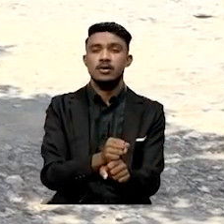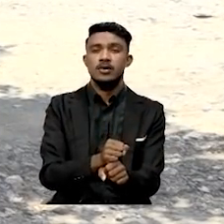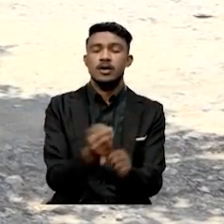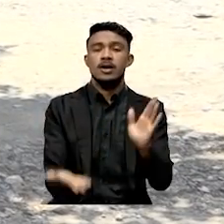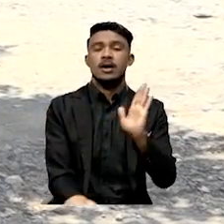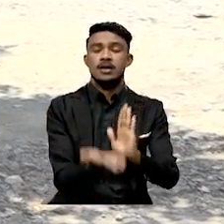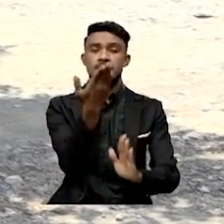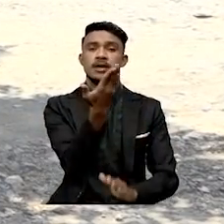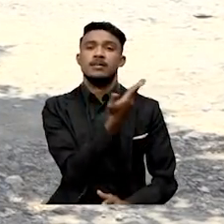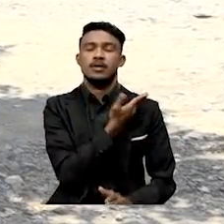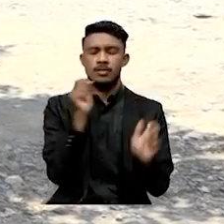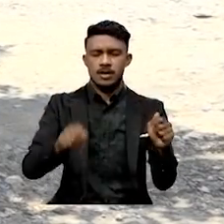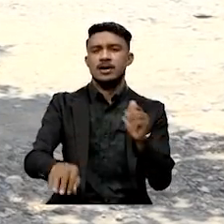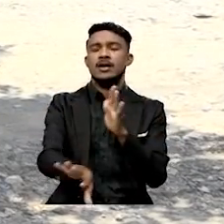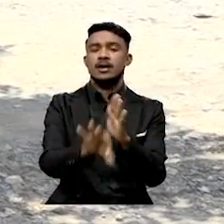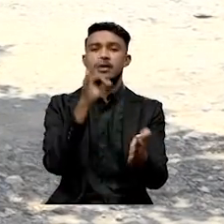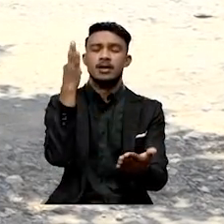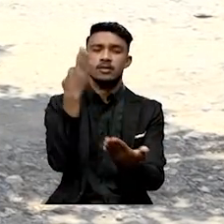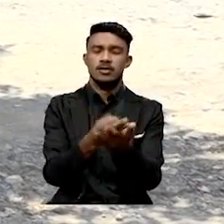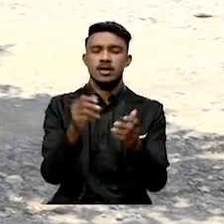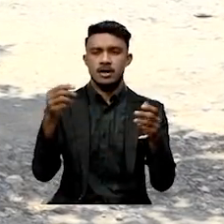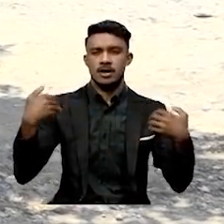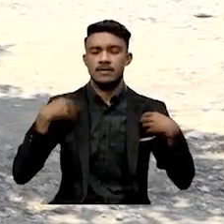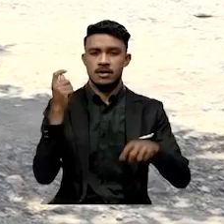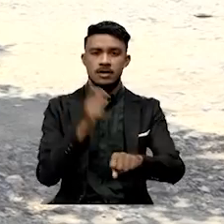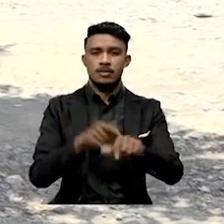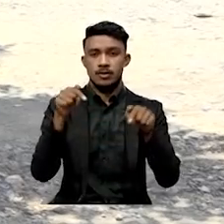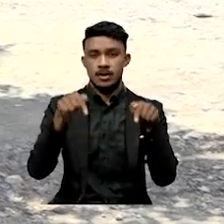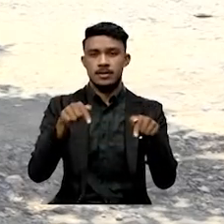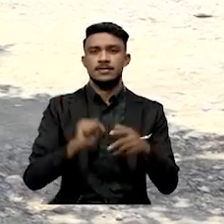retan lucro e a situação irané.